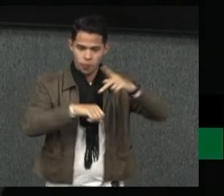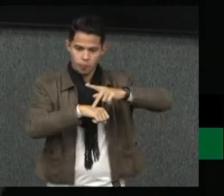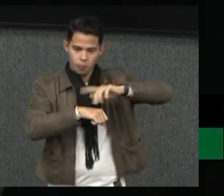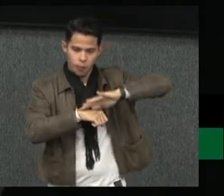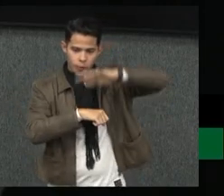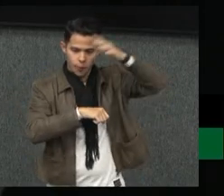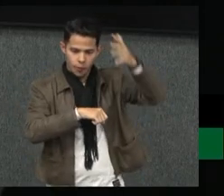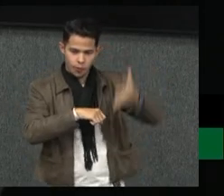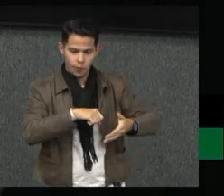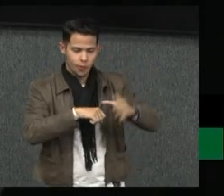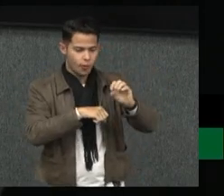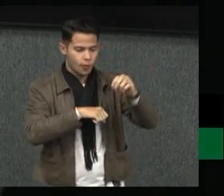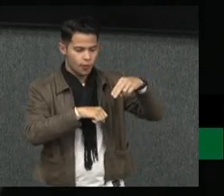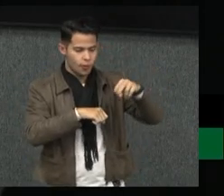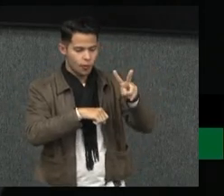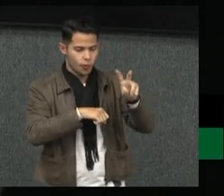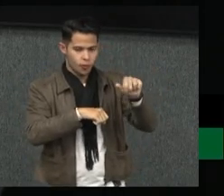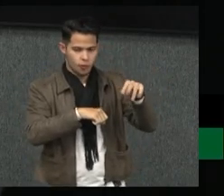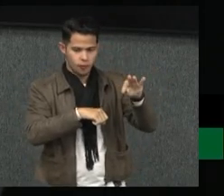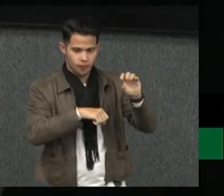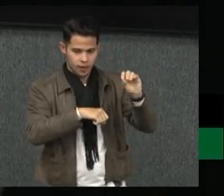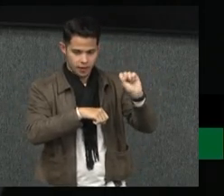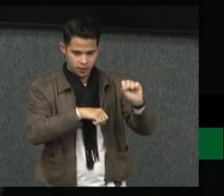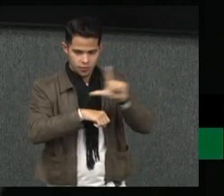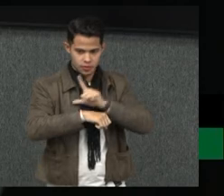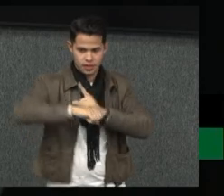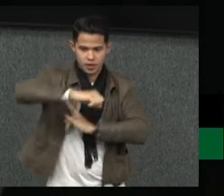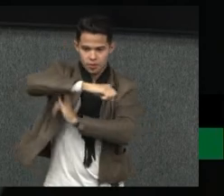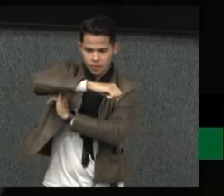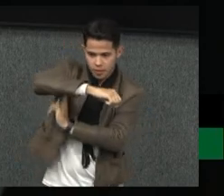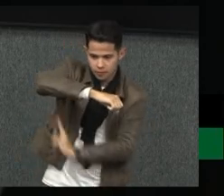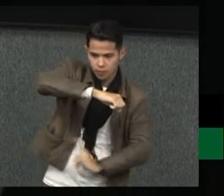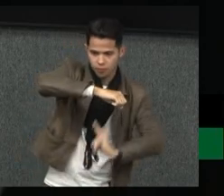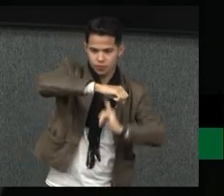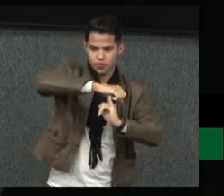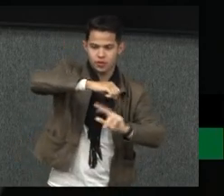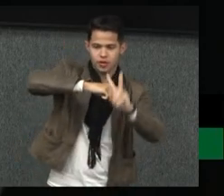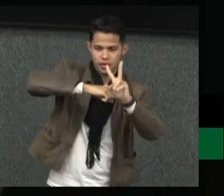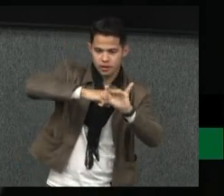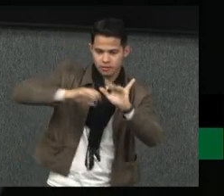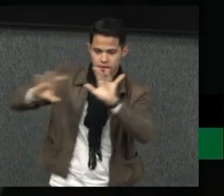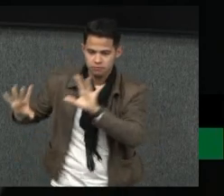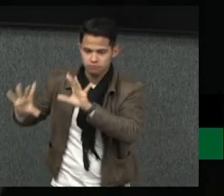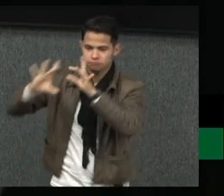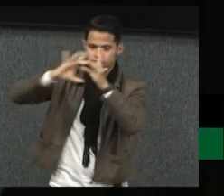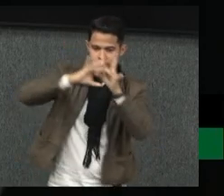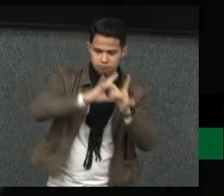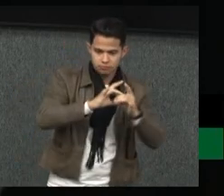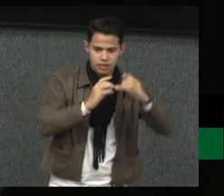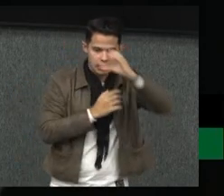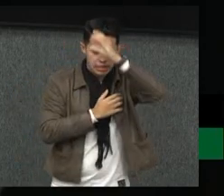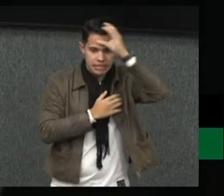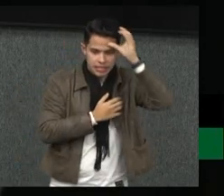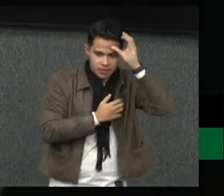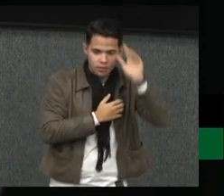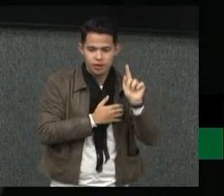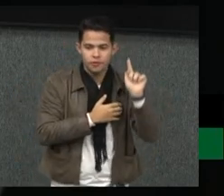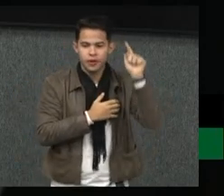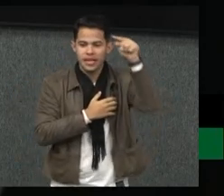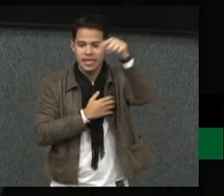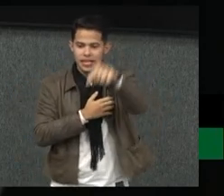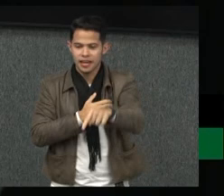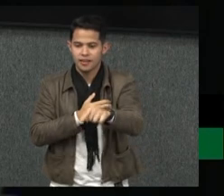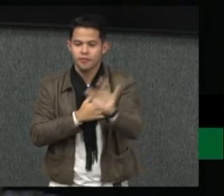é uma ponte que vai fazer a integração da nossa região com a região de Criciúma, de Forquilhinha, de Içara,